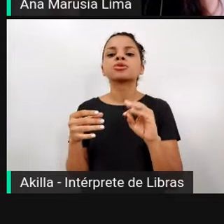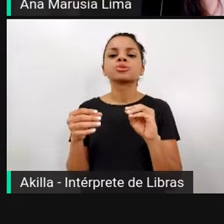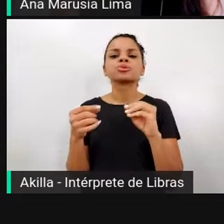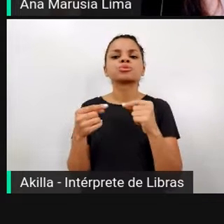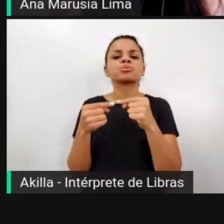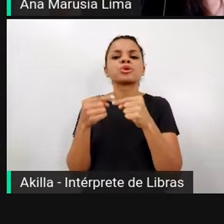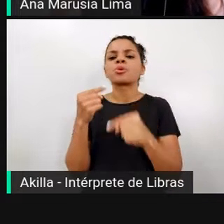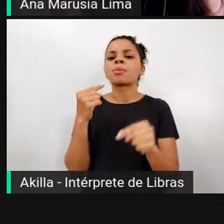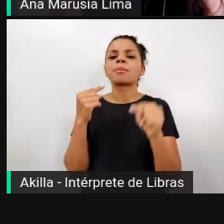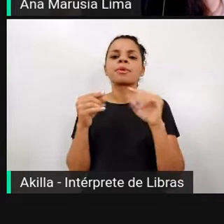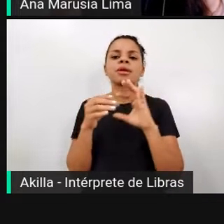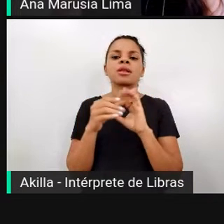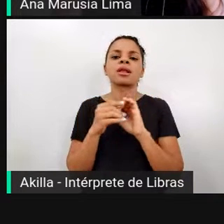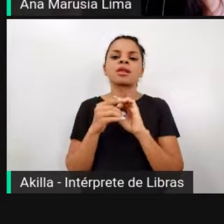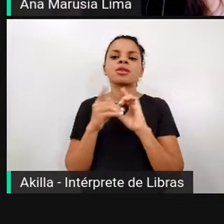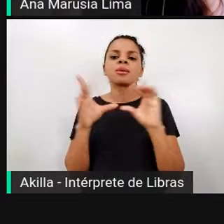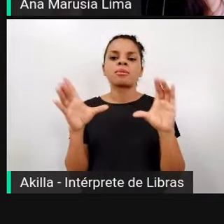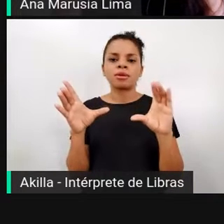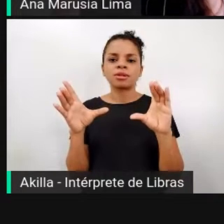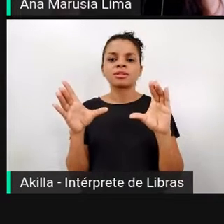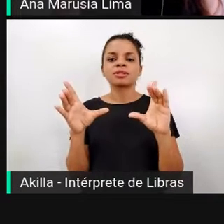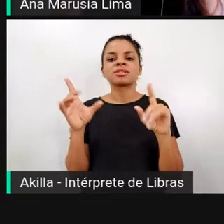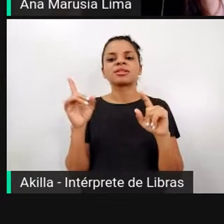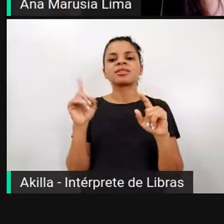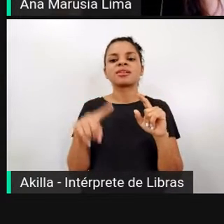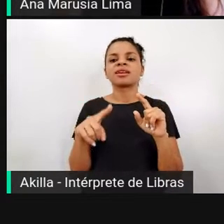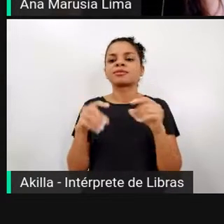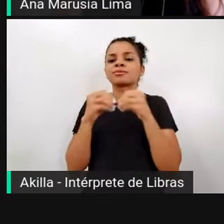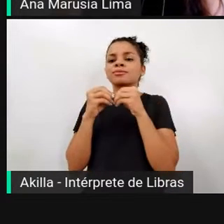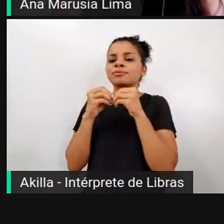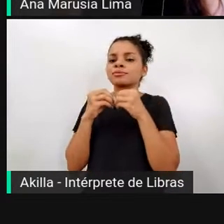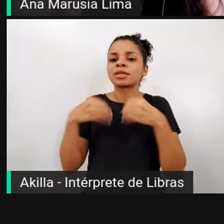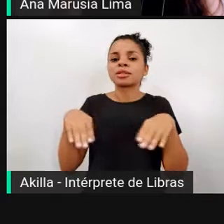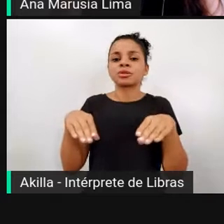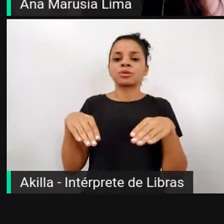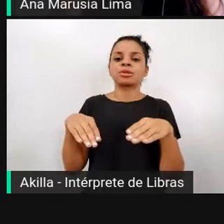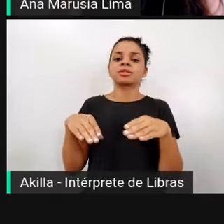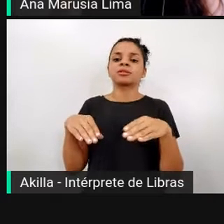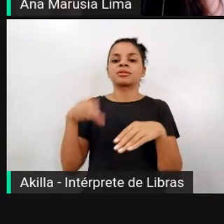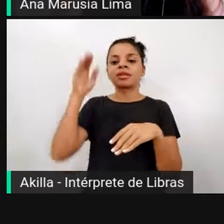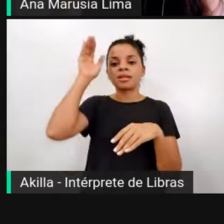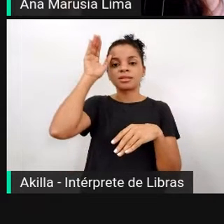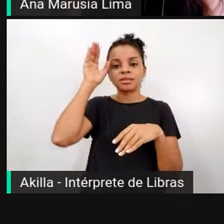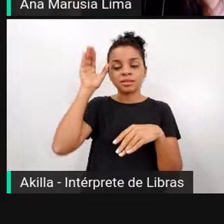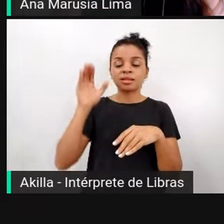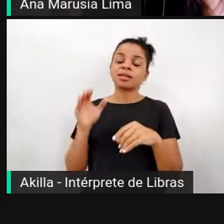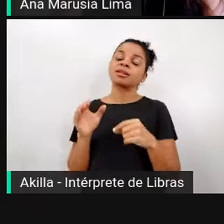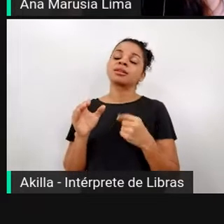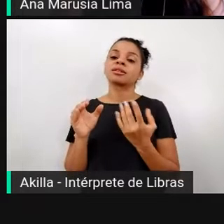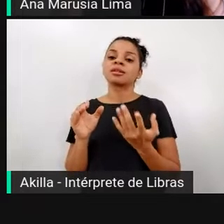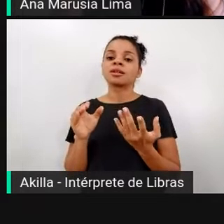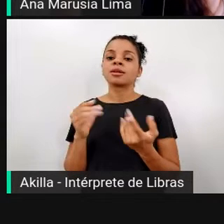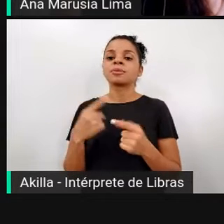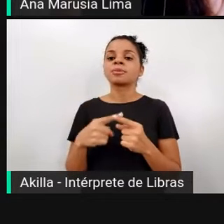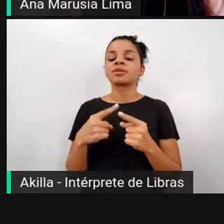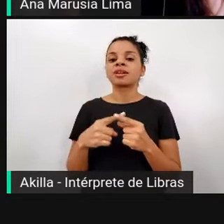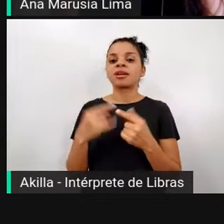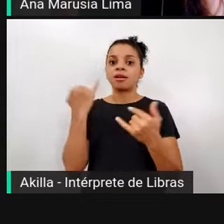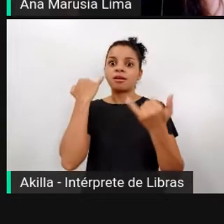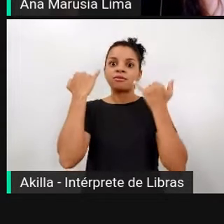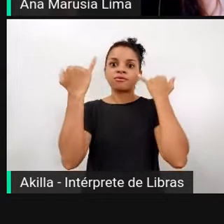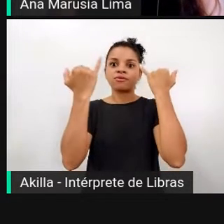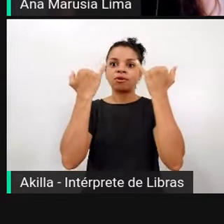uma crise da comunicação para a cidadania. Por conta da descontextualização e da superabundância da informação, nessa nossa era